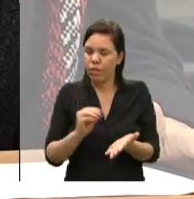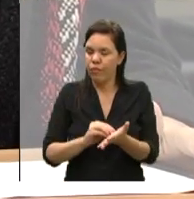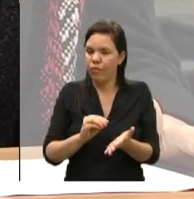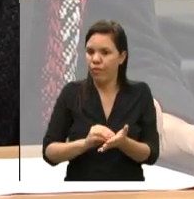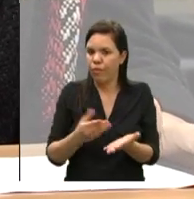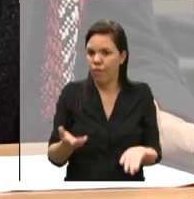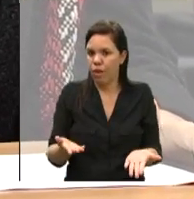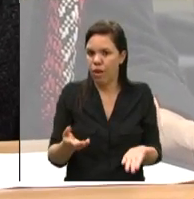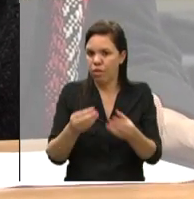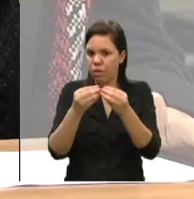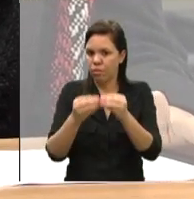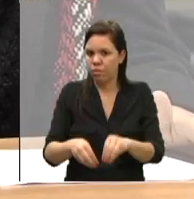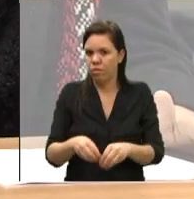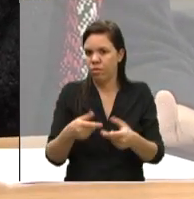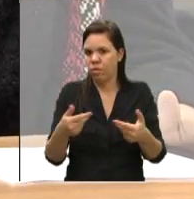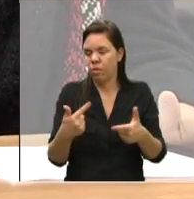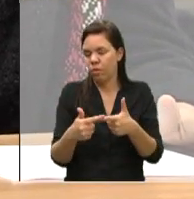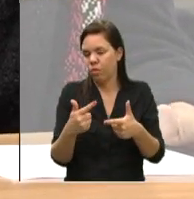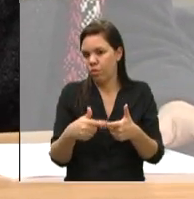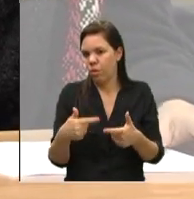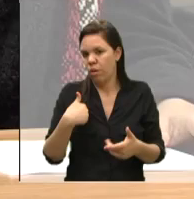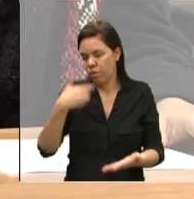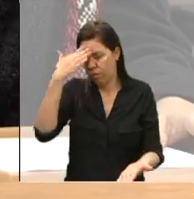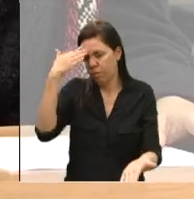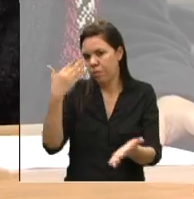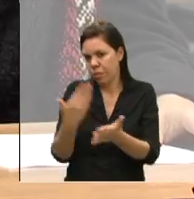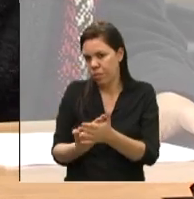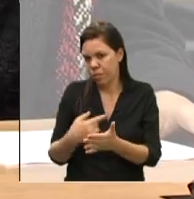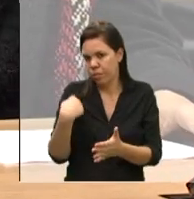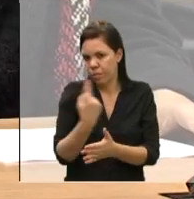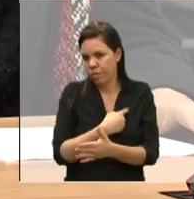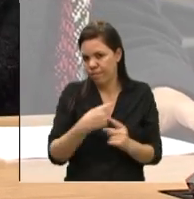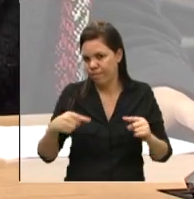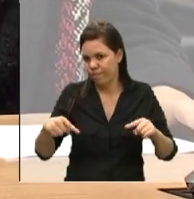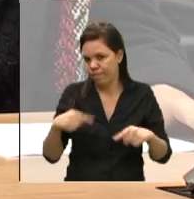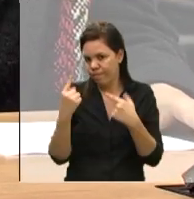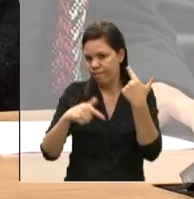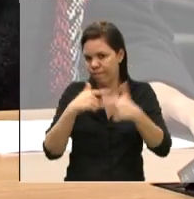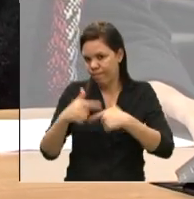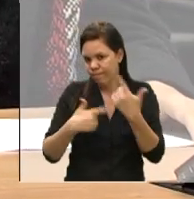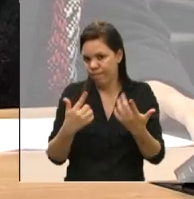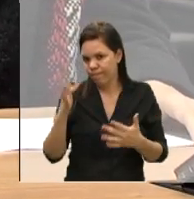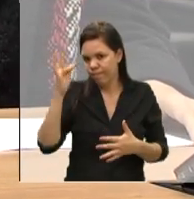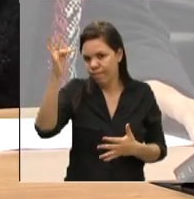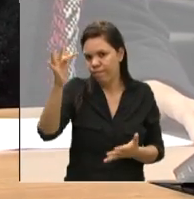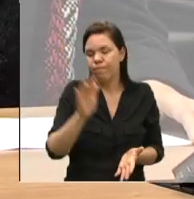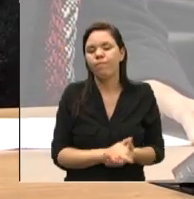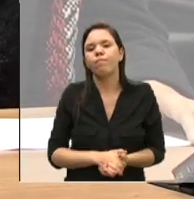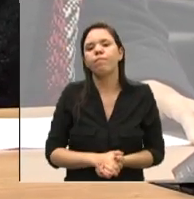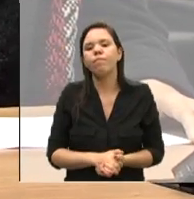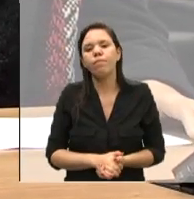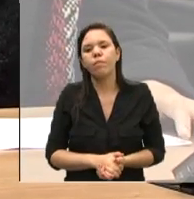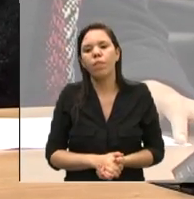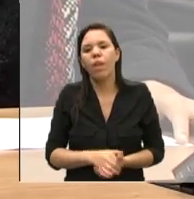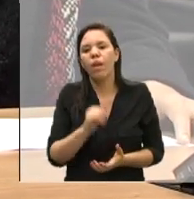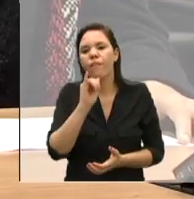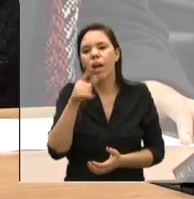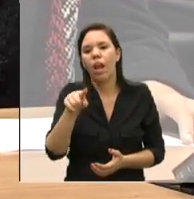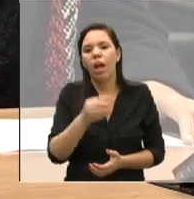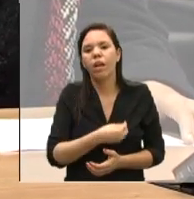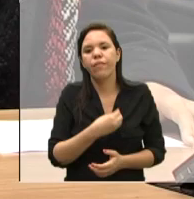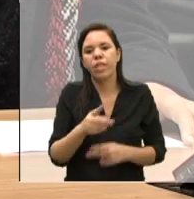precarização. Então eu acredito que o nosso grande desafio para o futuro é dizer que a vida das pessoas